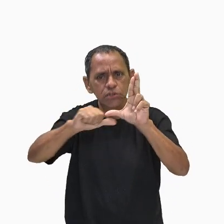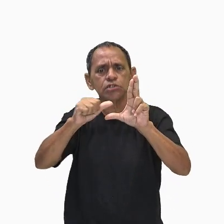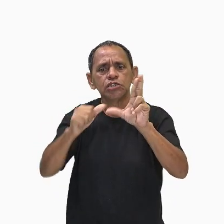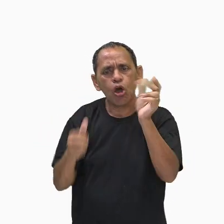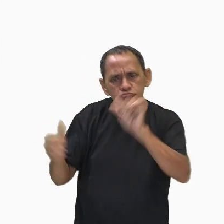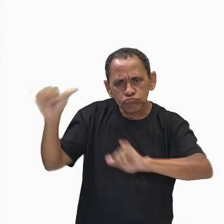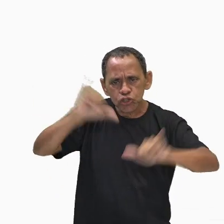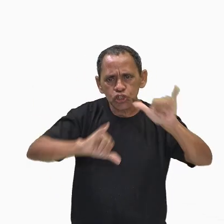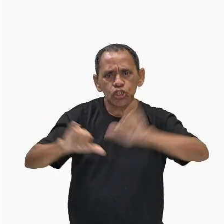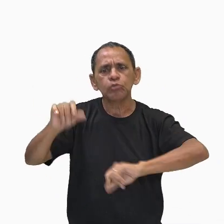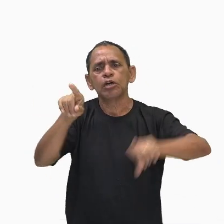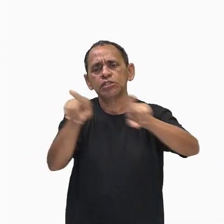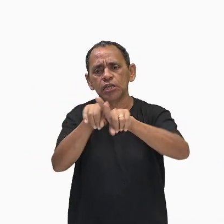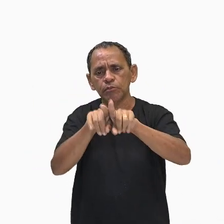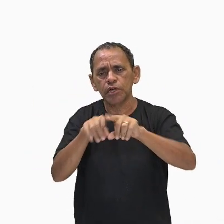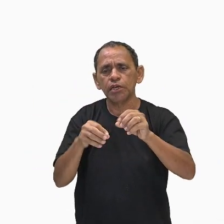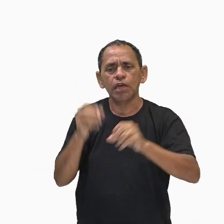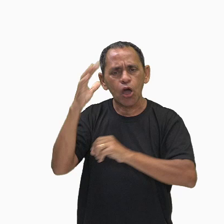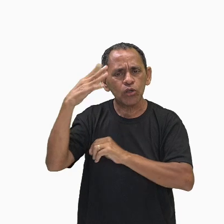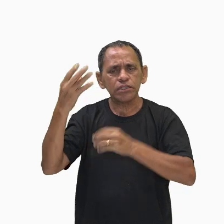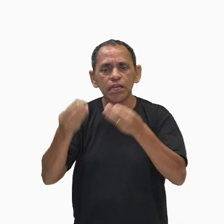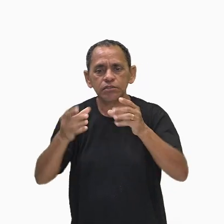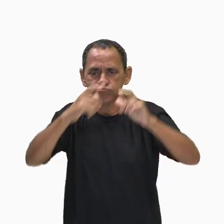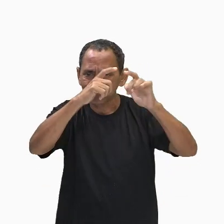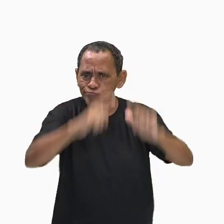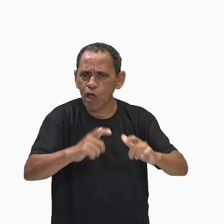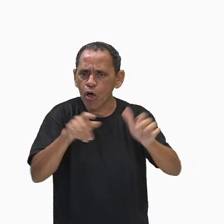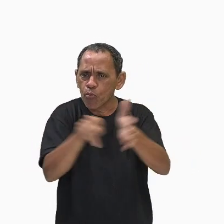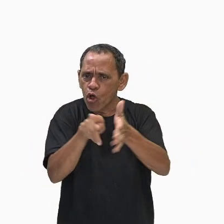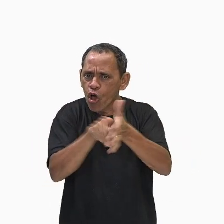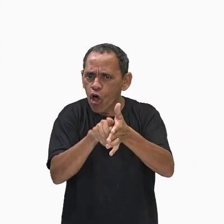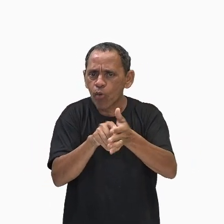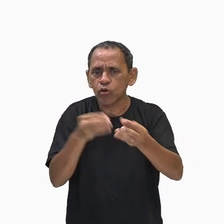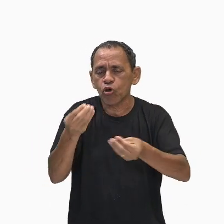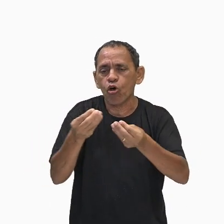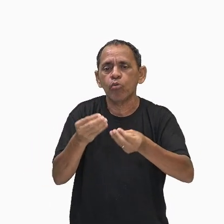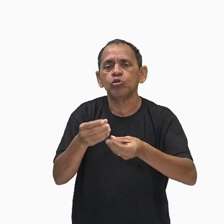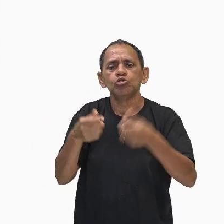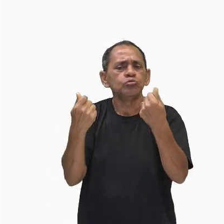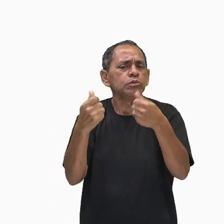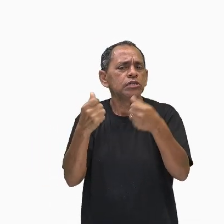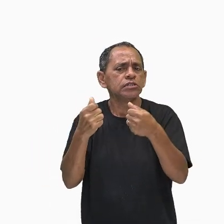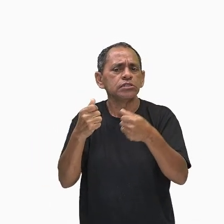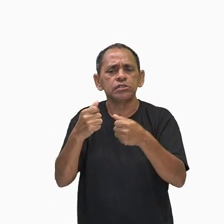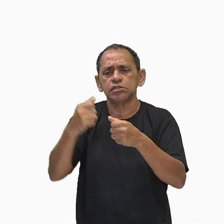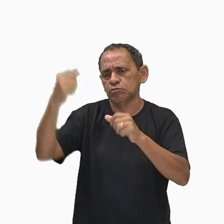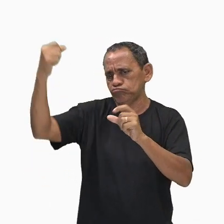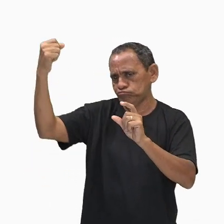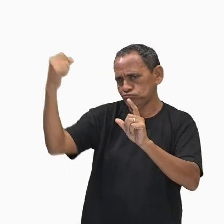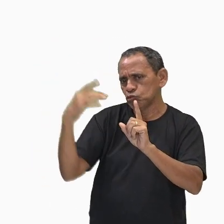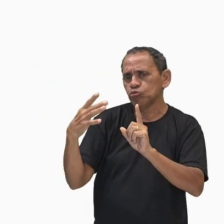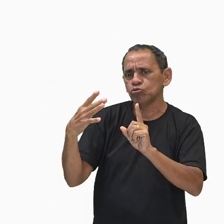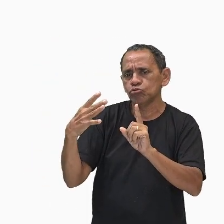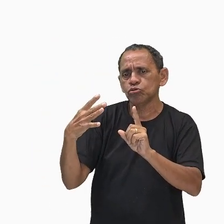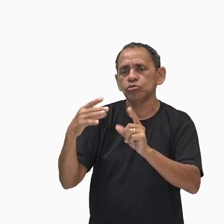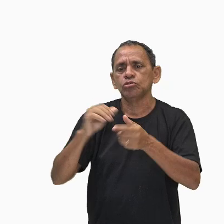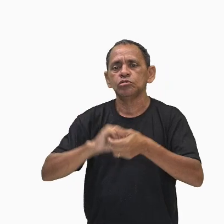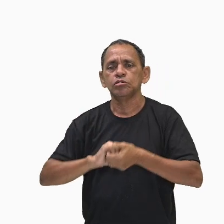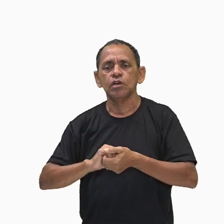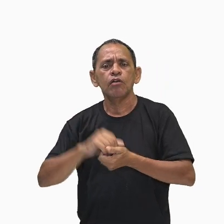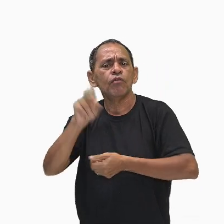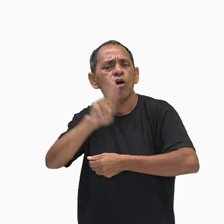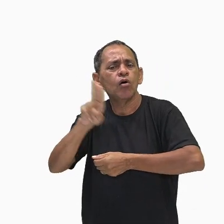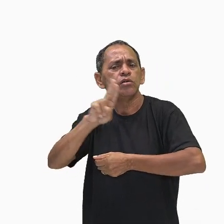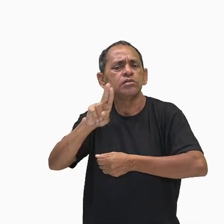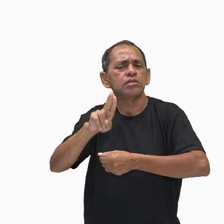no estroma, como eu falei para vocês, não requer luz indireta. Em vez disso, ela vai utilizar os produtos